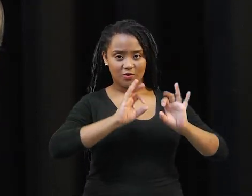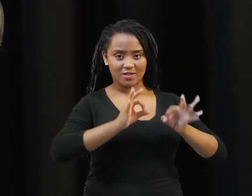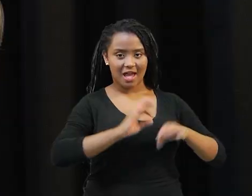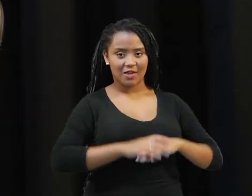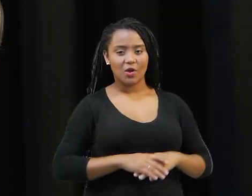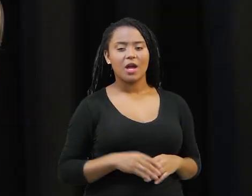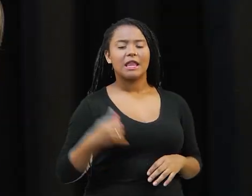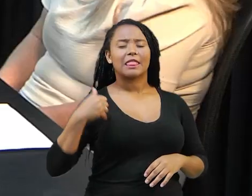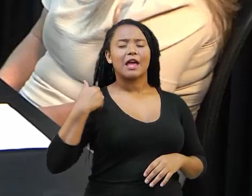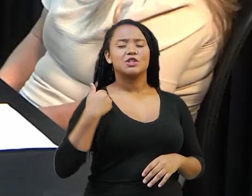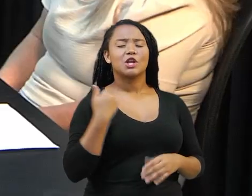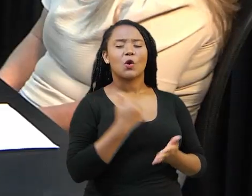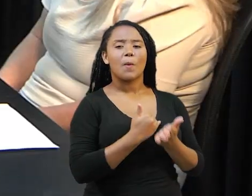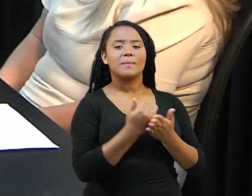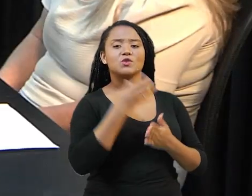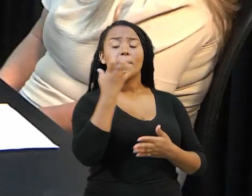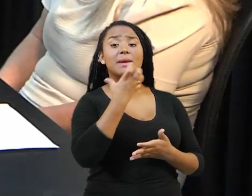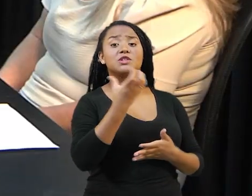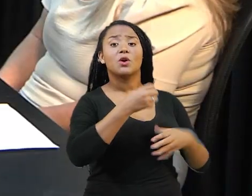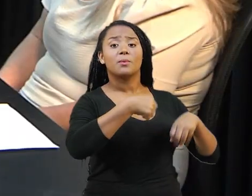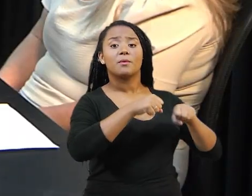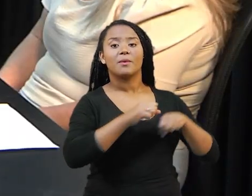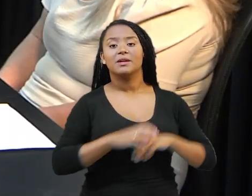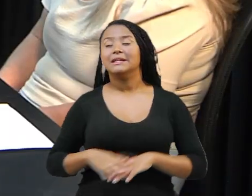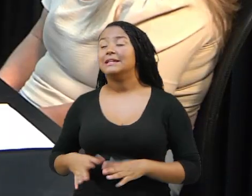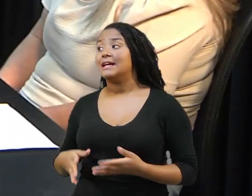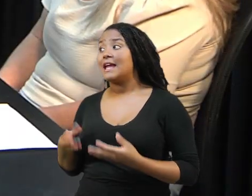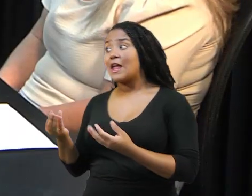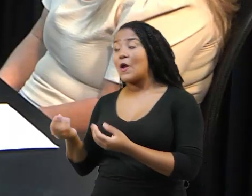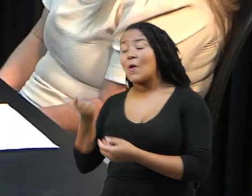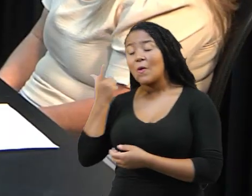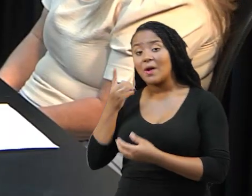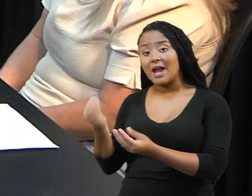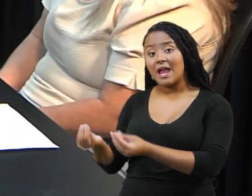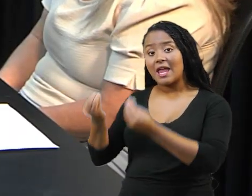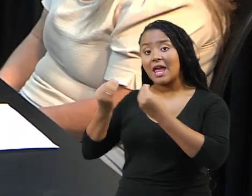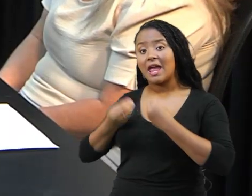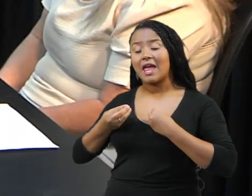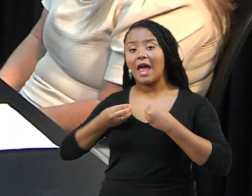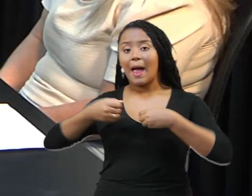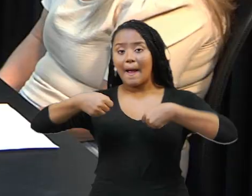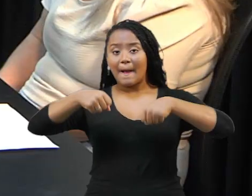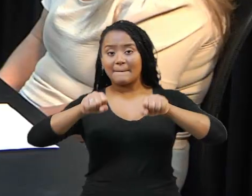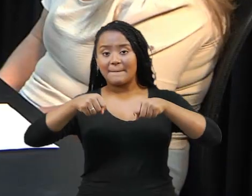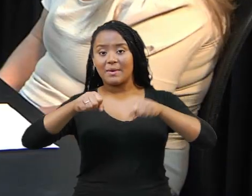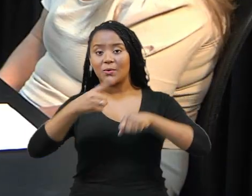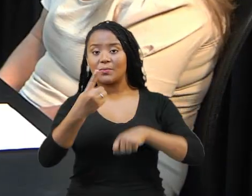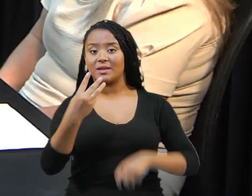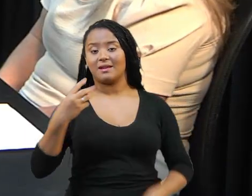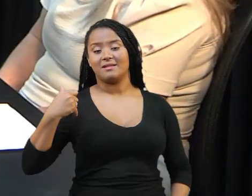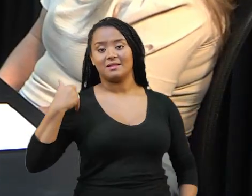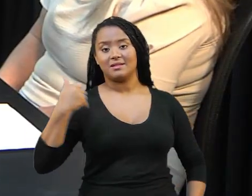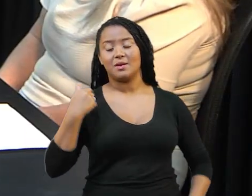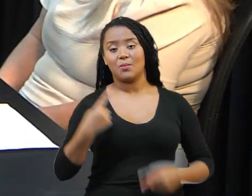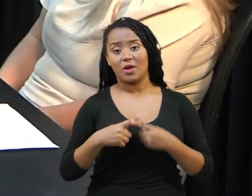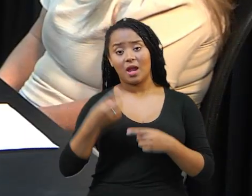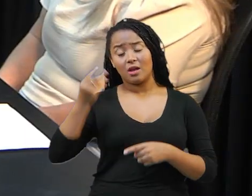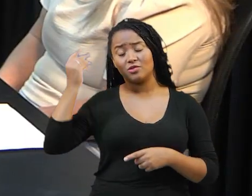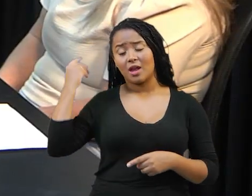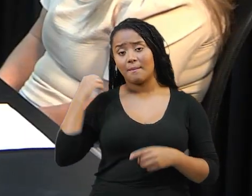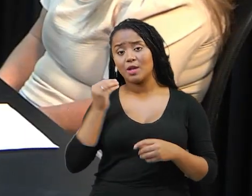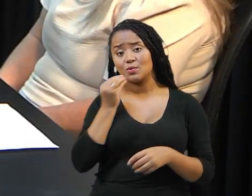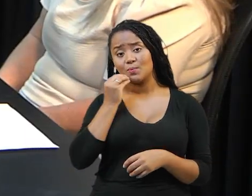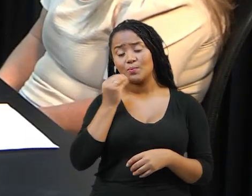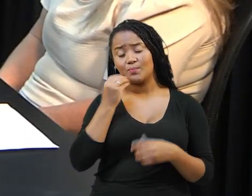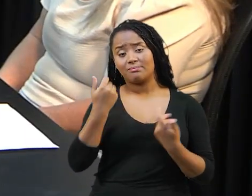desde que idade? Eu ganhei um mobilete aos 13 anos, né? Desde os 13 anos a gente... Antigamente podia.